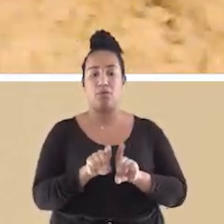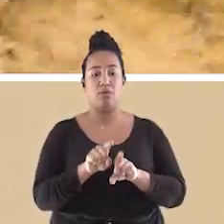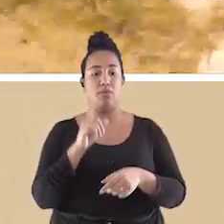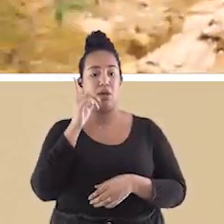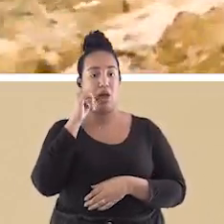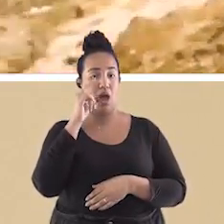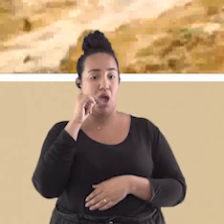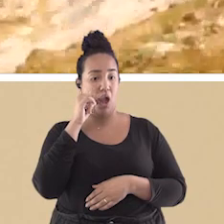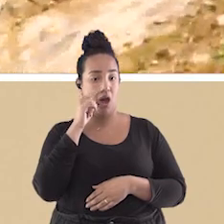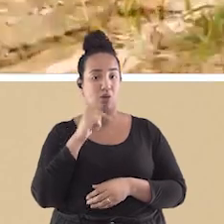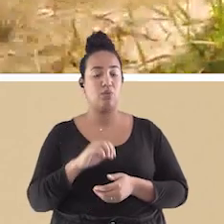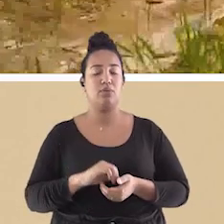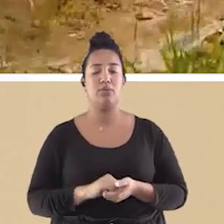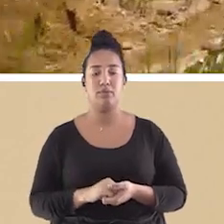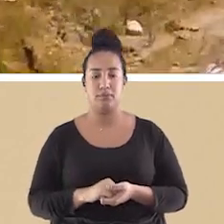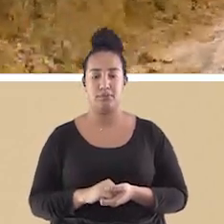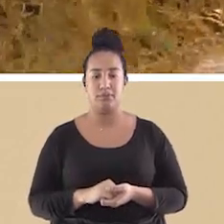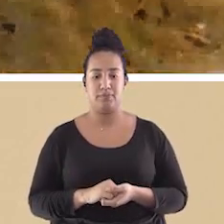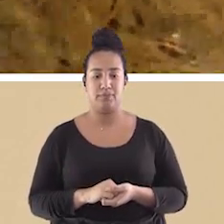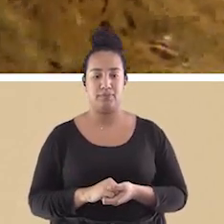água que desceu.